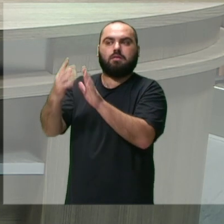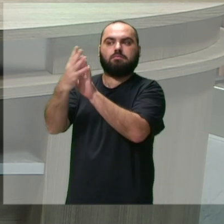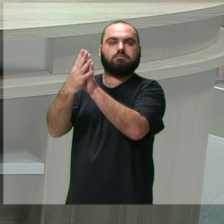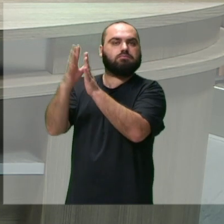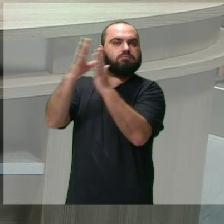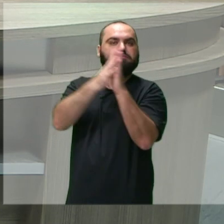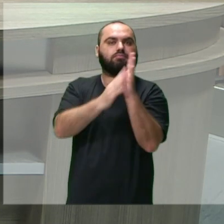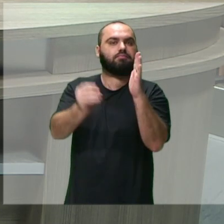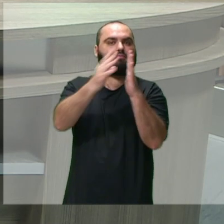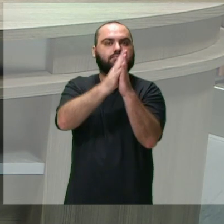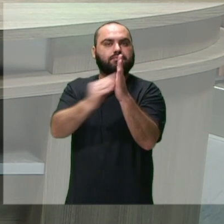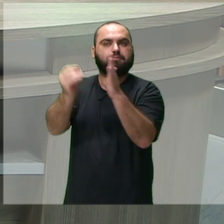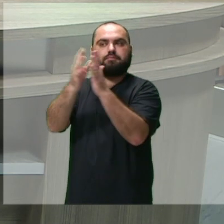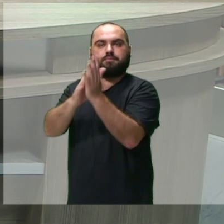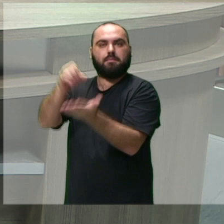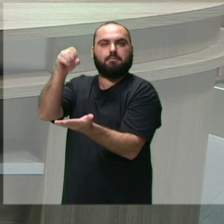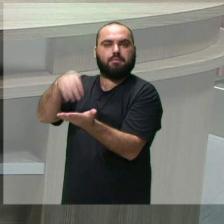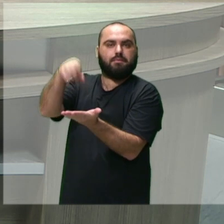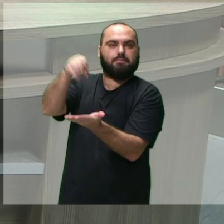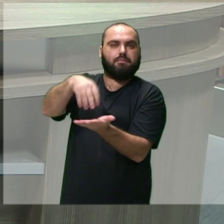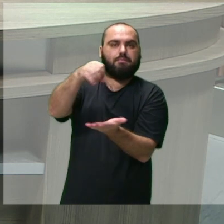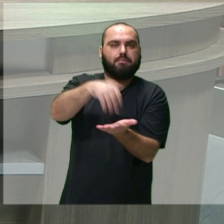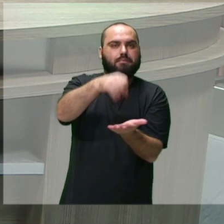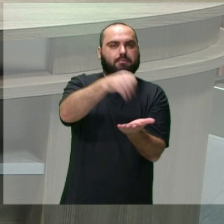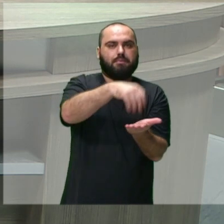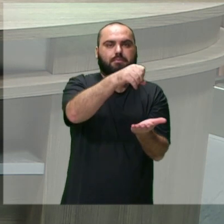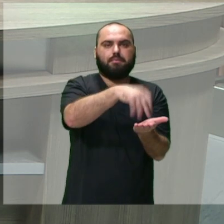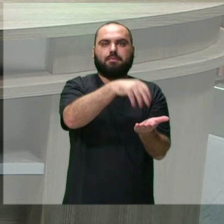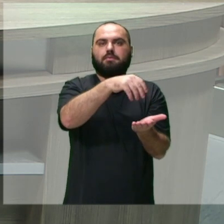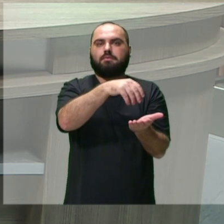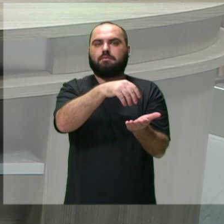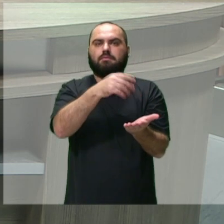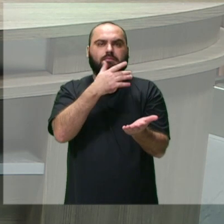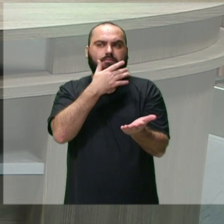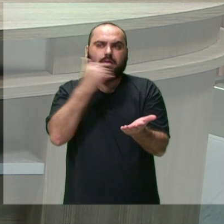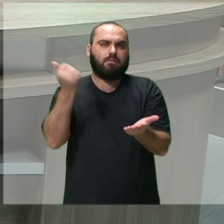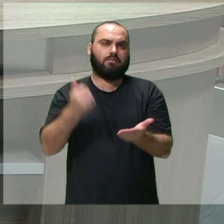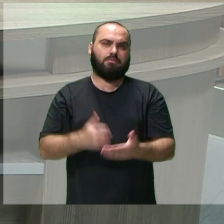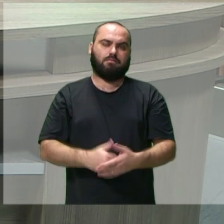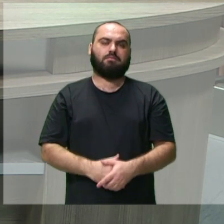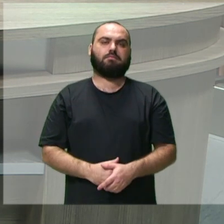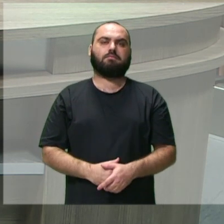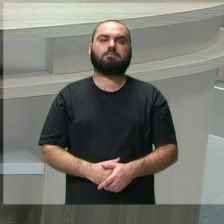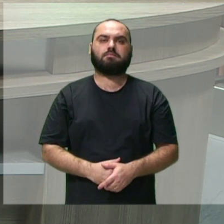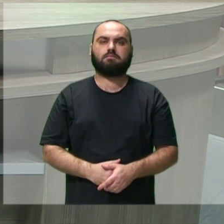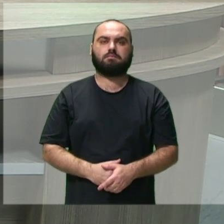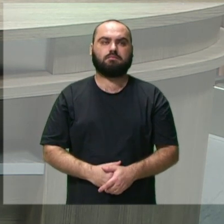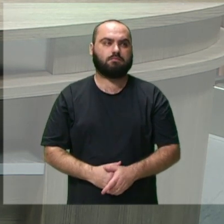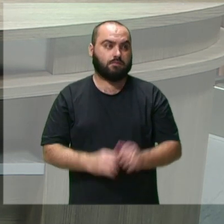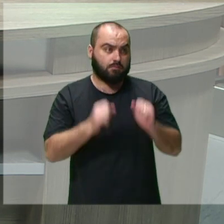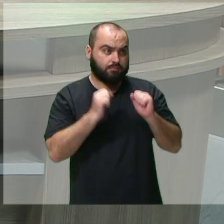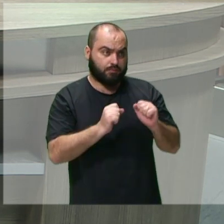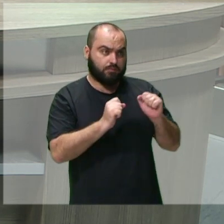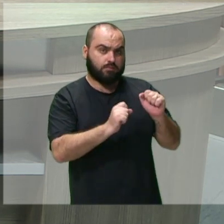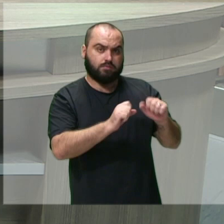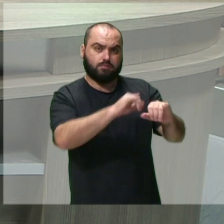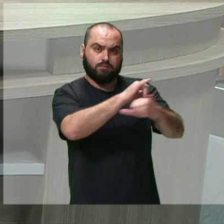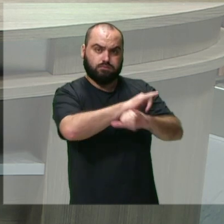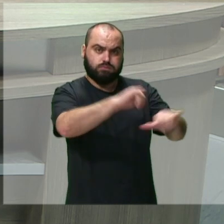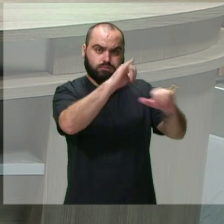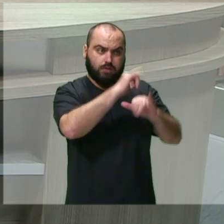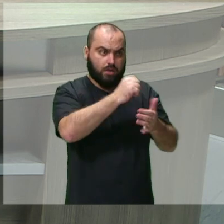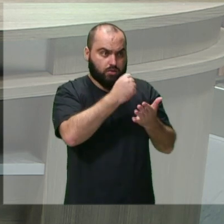torna o trabalho mais em conta, vamos dizer assim, mais acessível a quem quiser adquirir. Tem um fato curioso... popularizar, ajuda